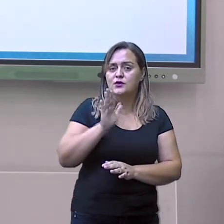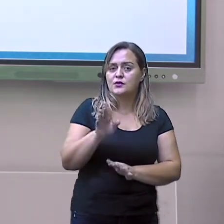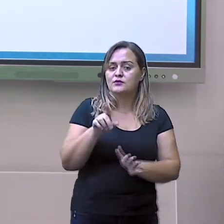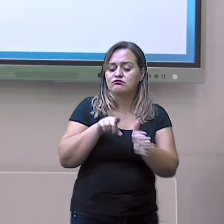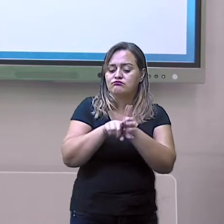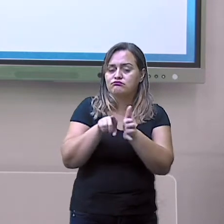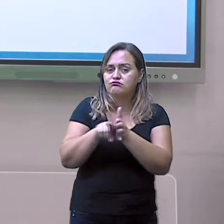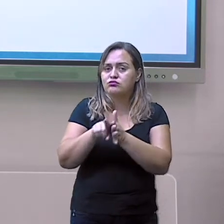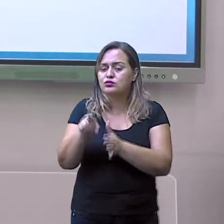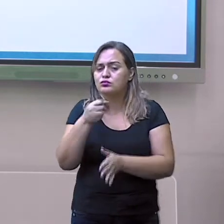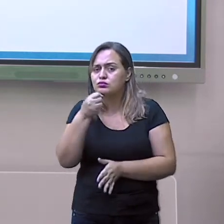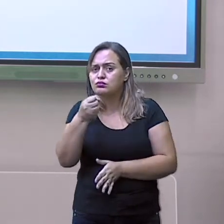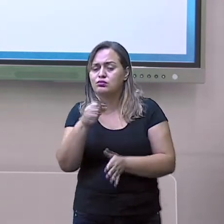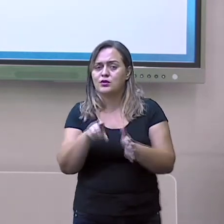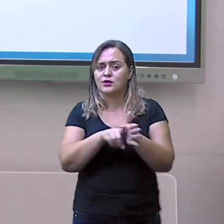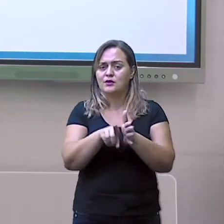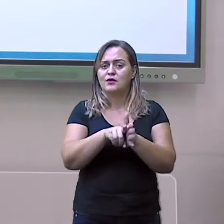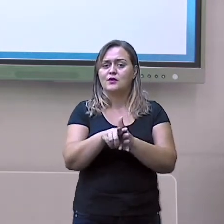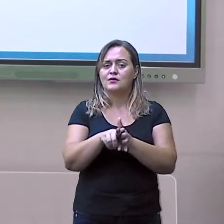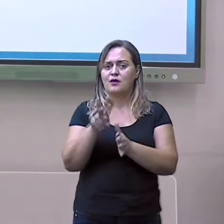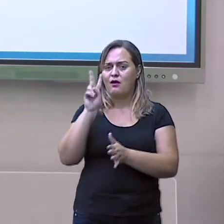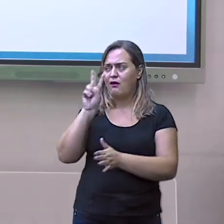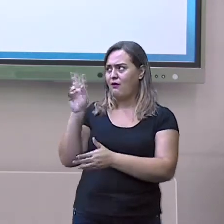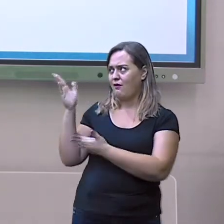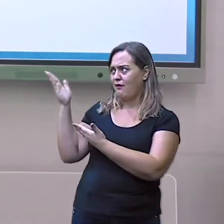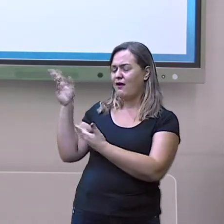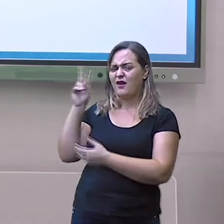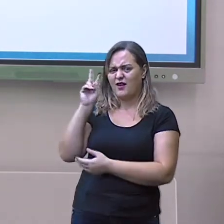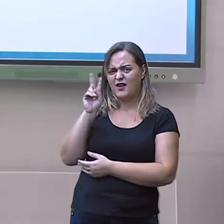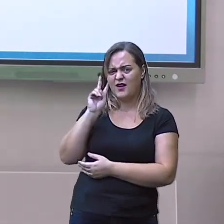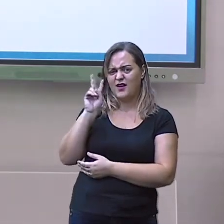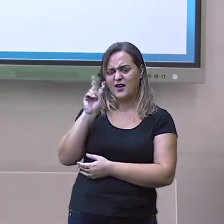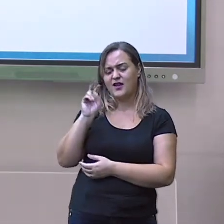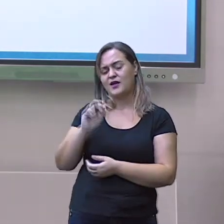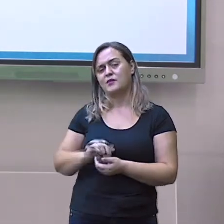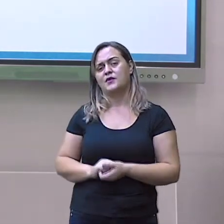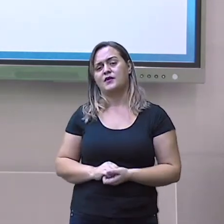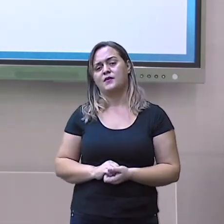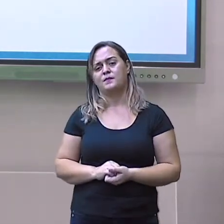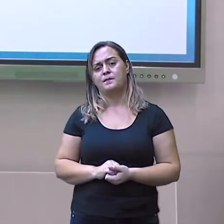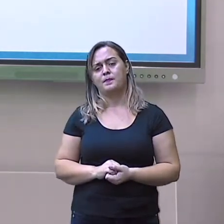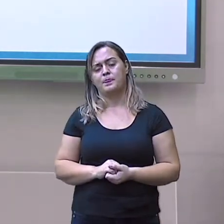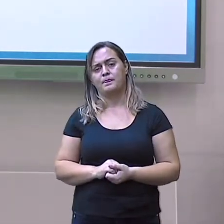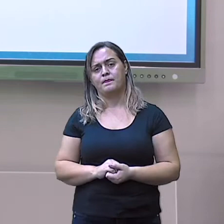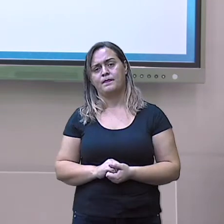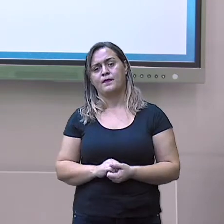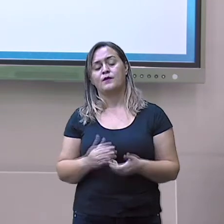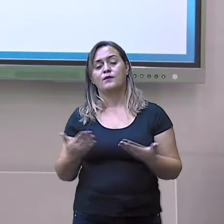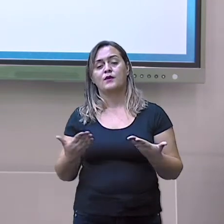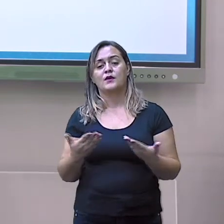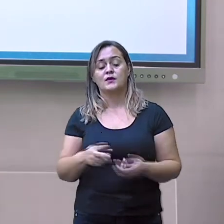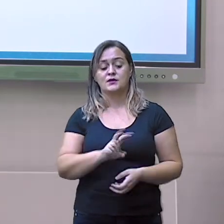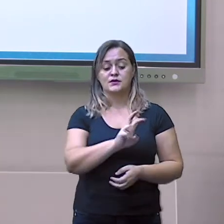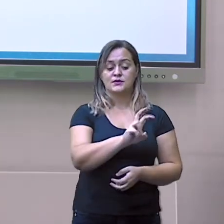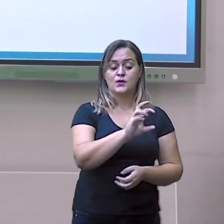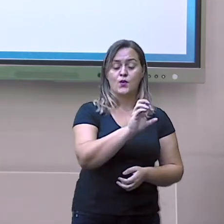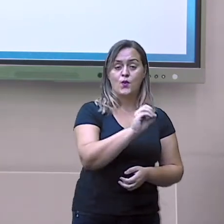vou colocar novamente aqui a nossa enquete. Olha o que diz a nossa enquete. Que foram entrevistadas o